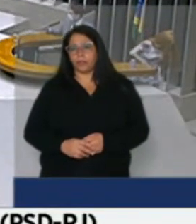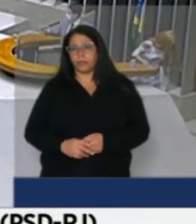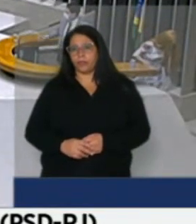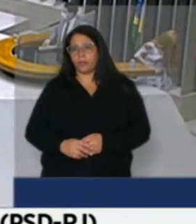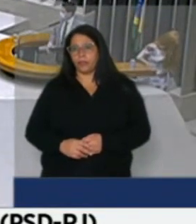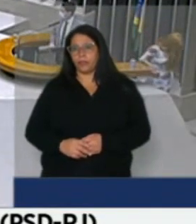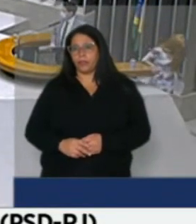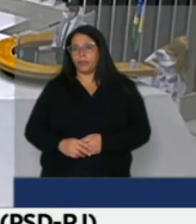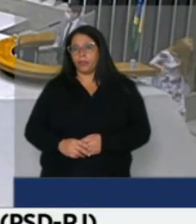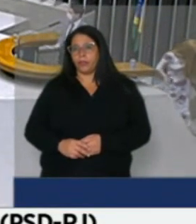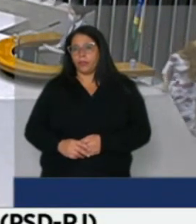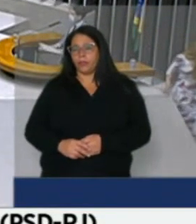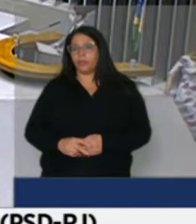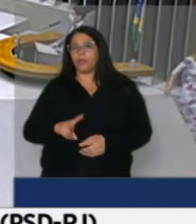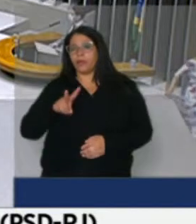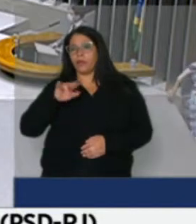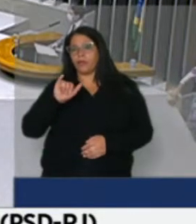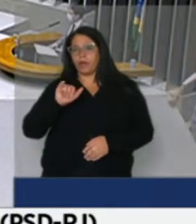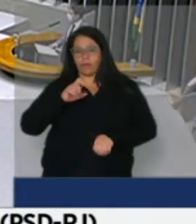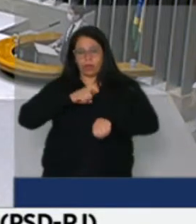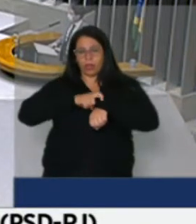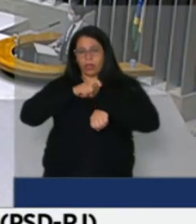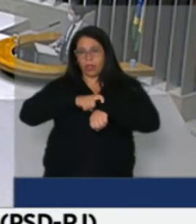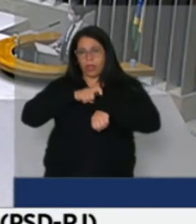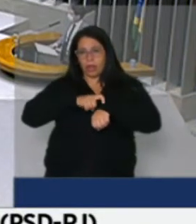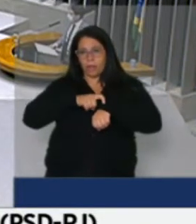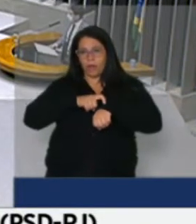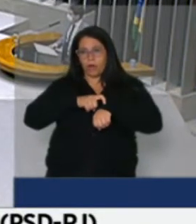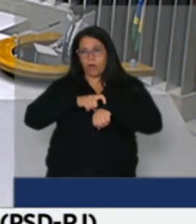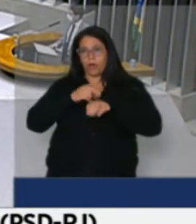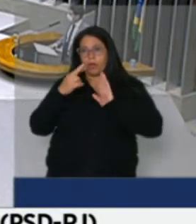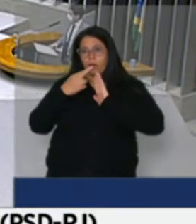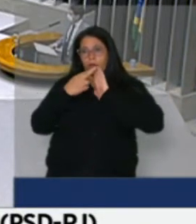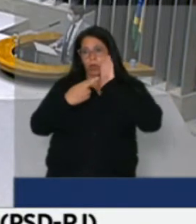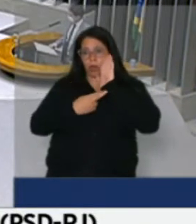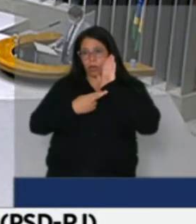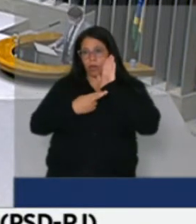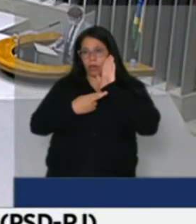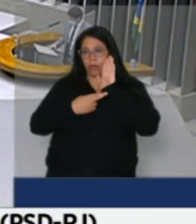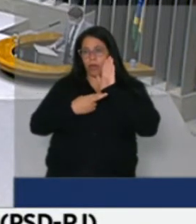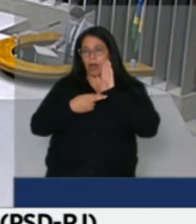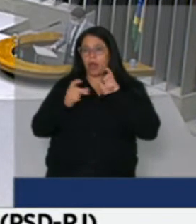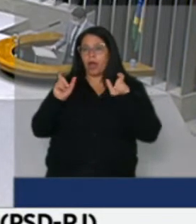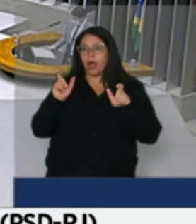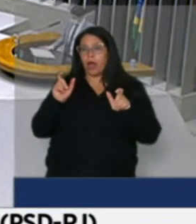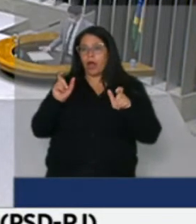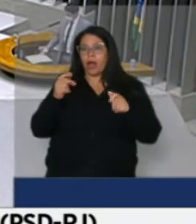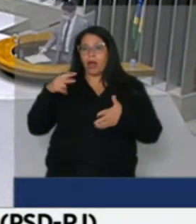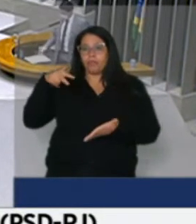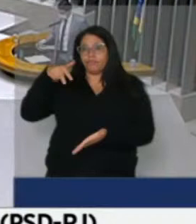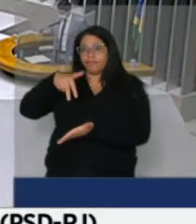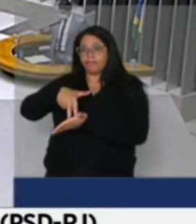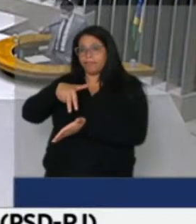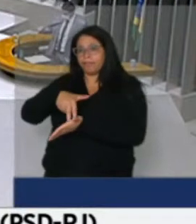Concedo, ainda no prazo do tempo regimental, da deputada Flor de Lis a palavra ao